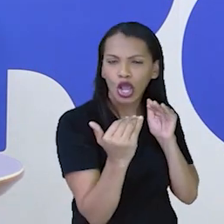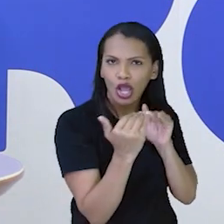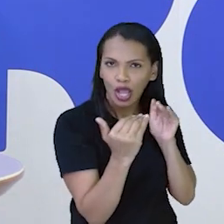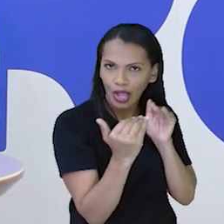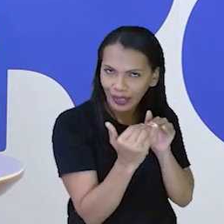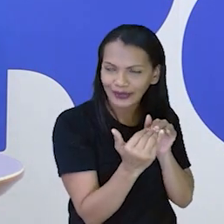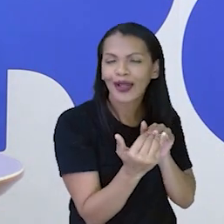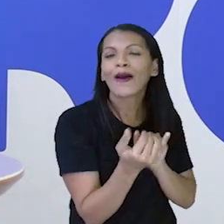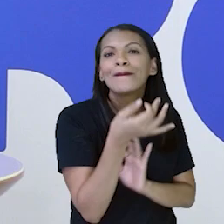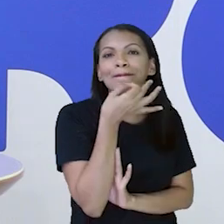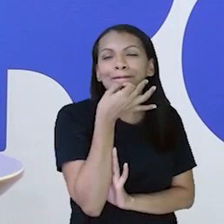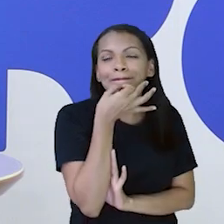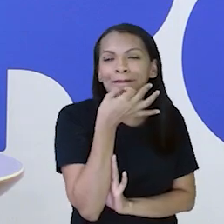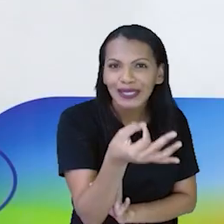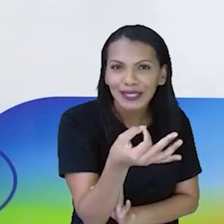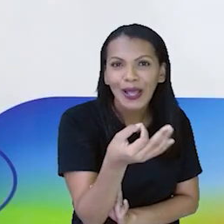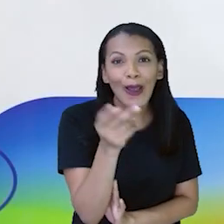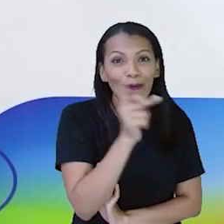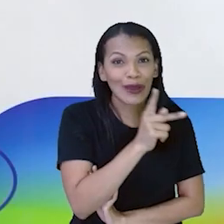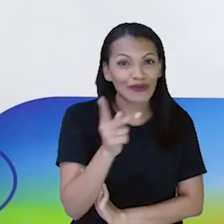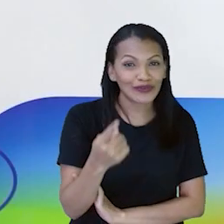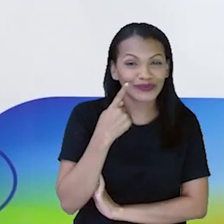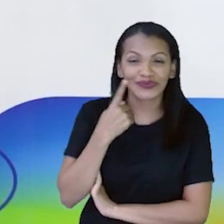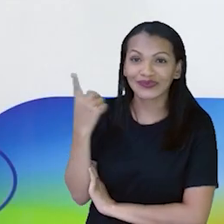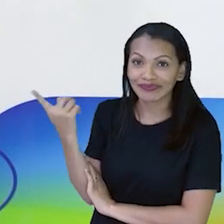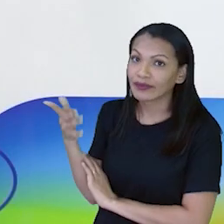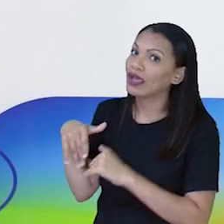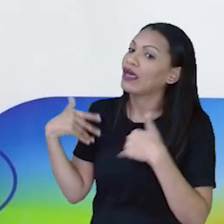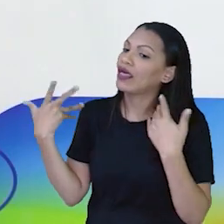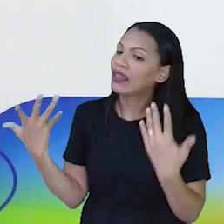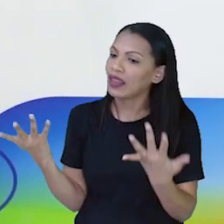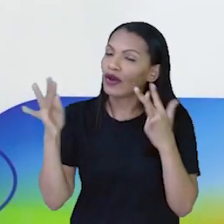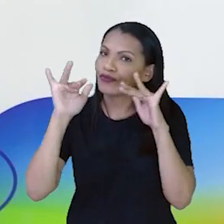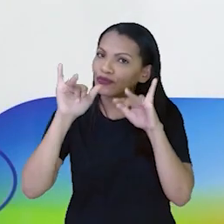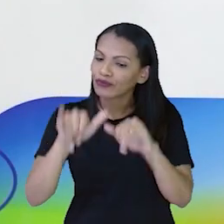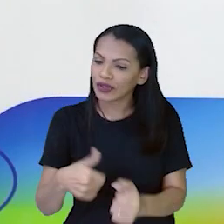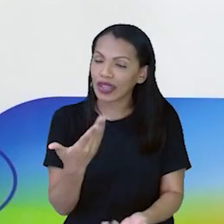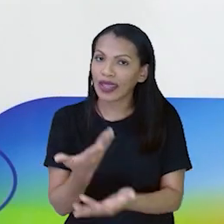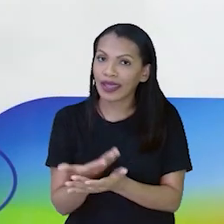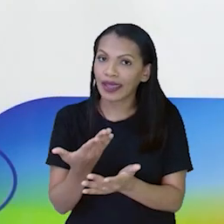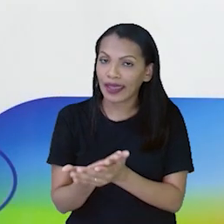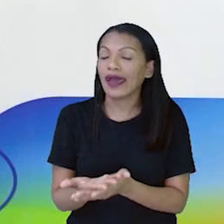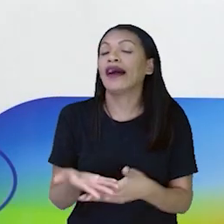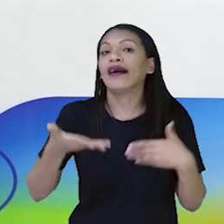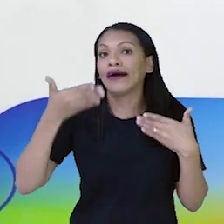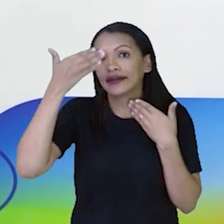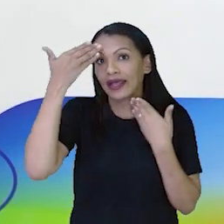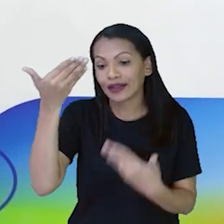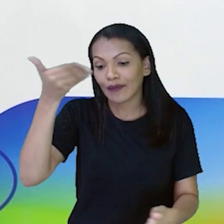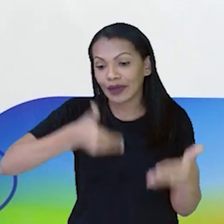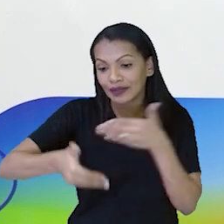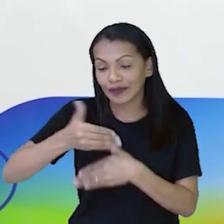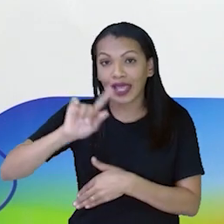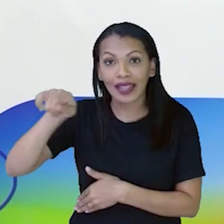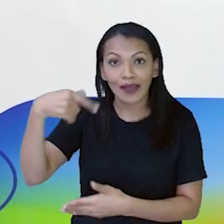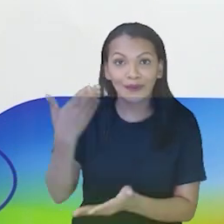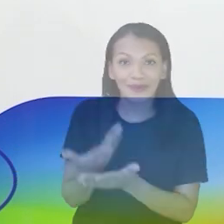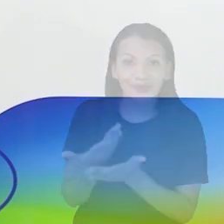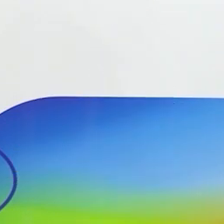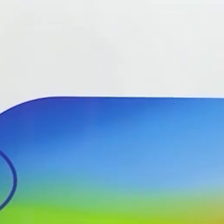da professora Sinara. Então, gente, a gente vai encerrando por aqui, agradeço a participação de todos e até a próxima.